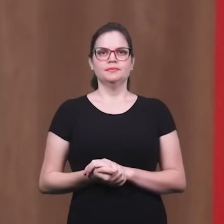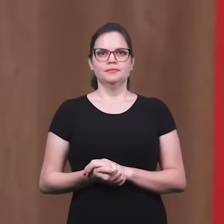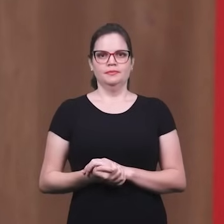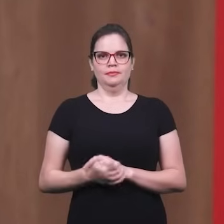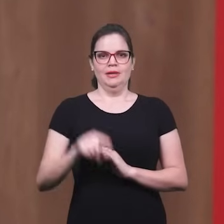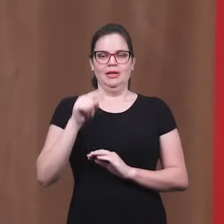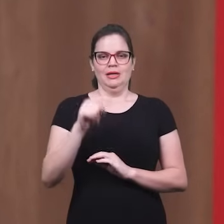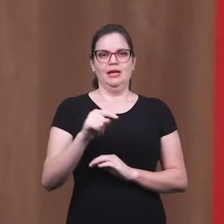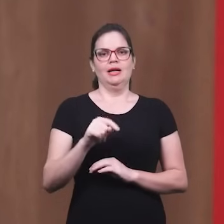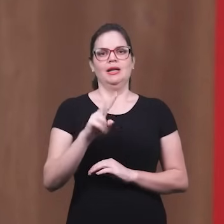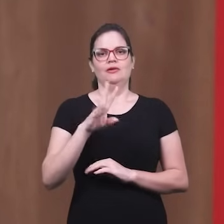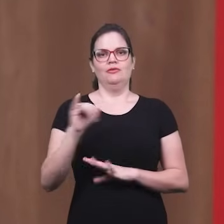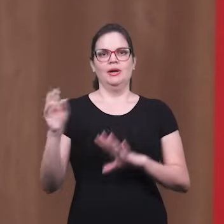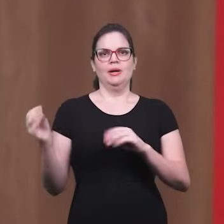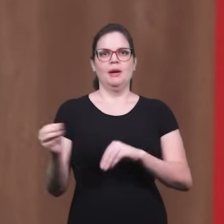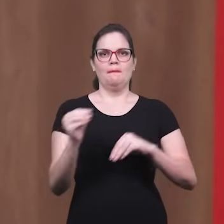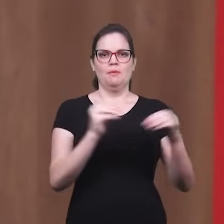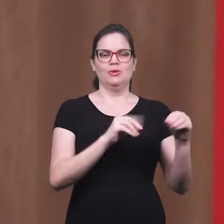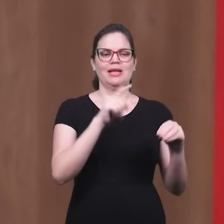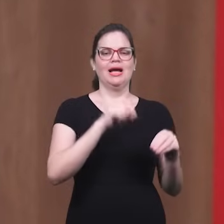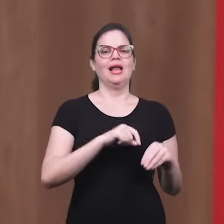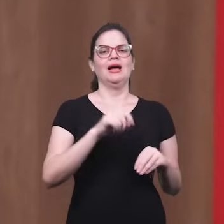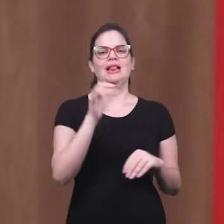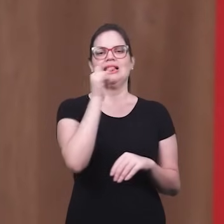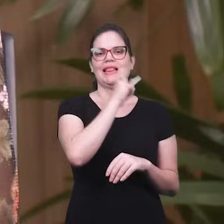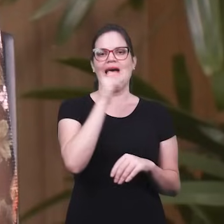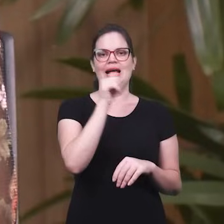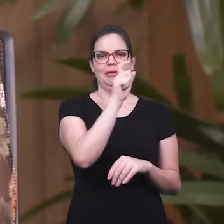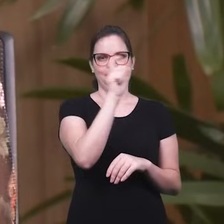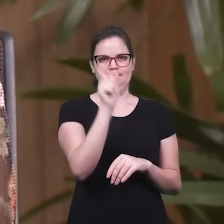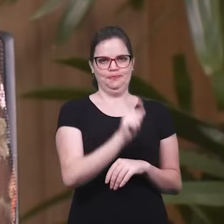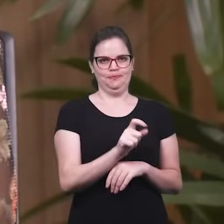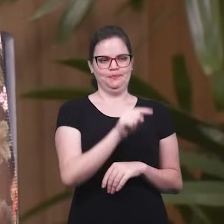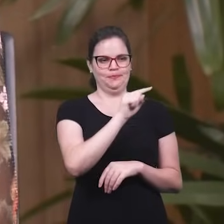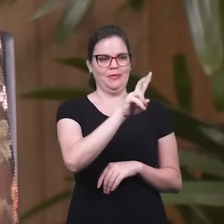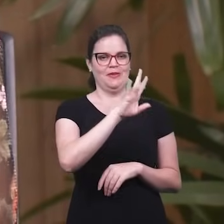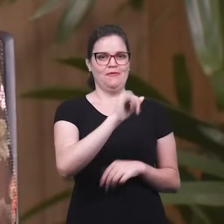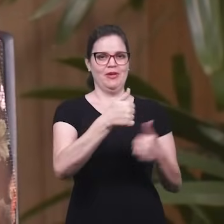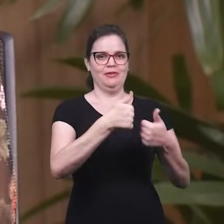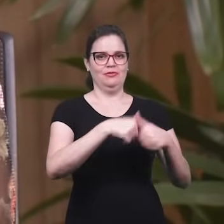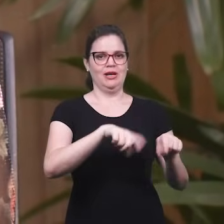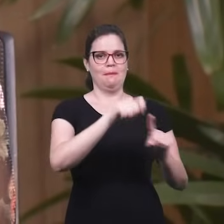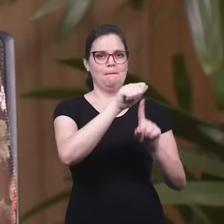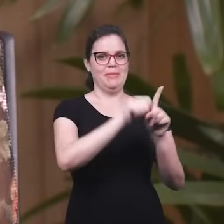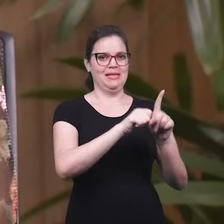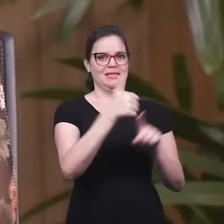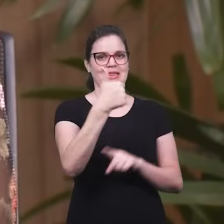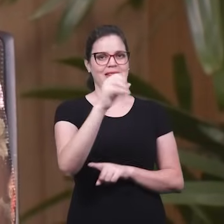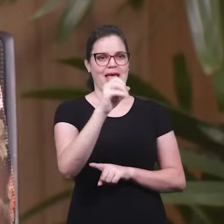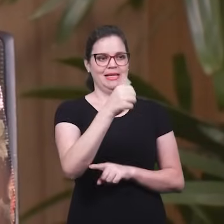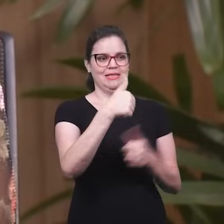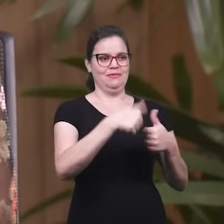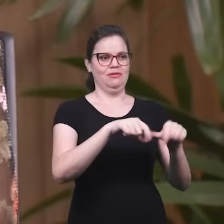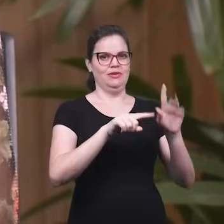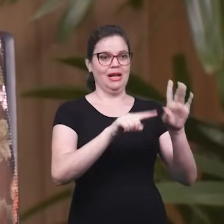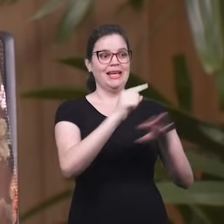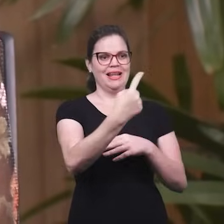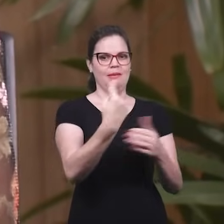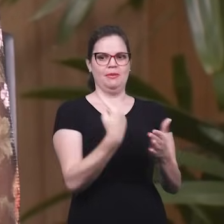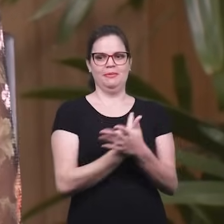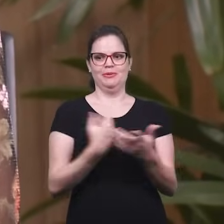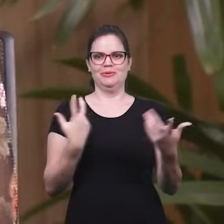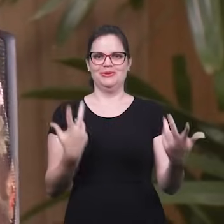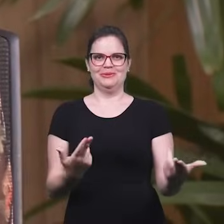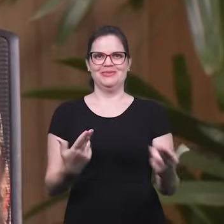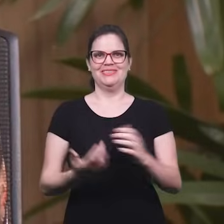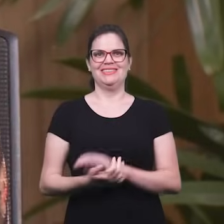está indo para a Itália. Ela vai ficar 10 meses na Itália para fazer um curso. E ela me fez a mesma pergunta. Eu orei